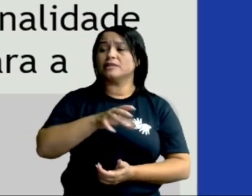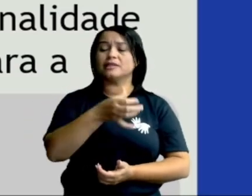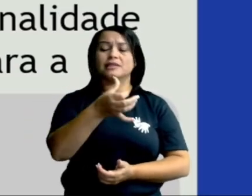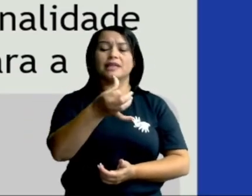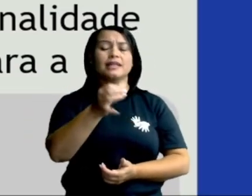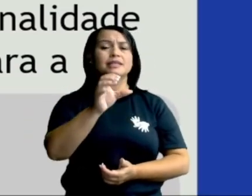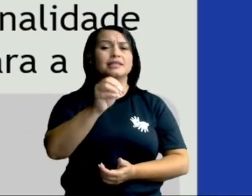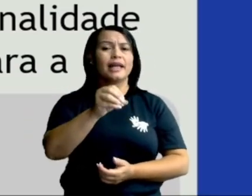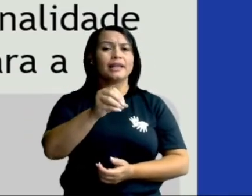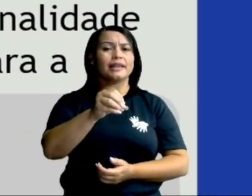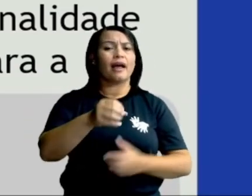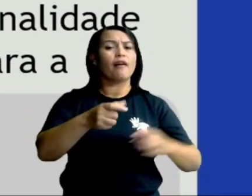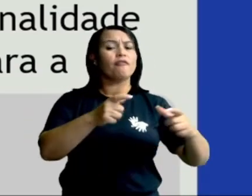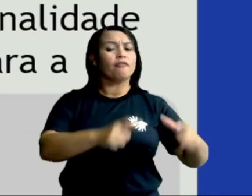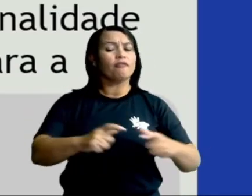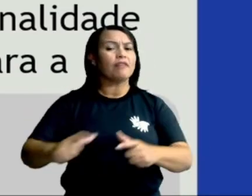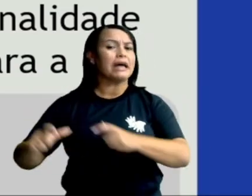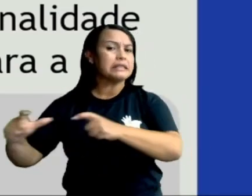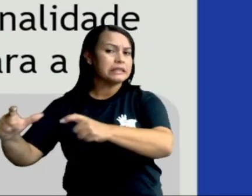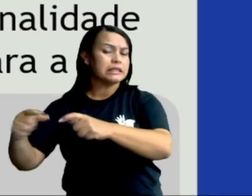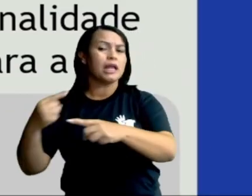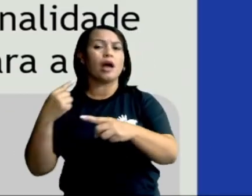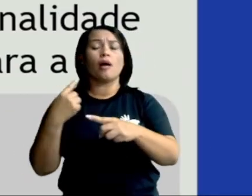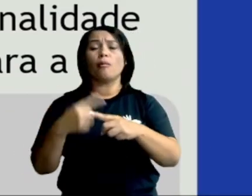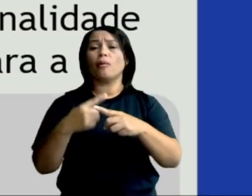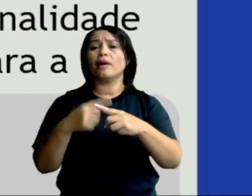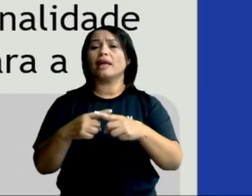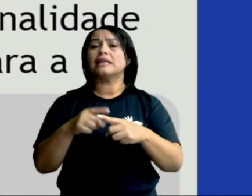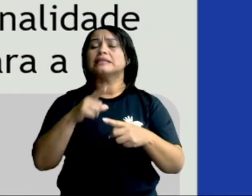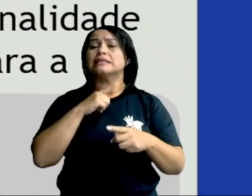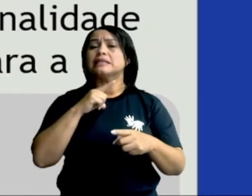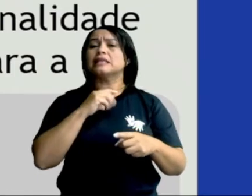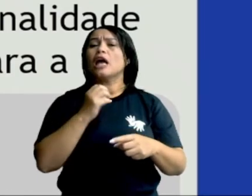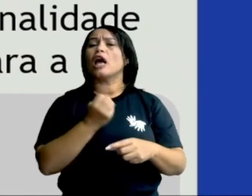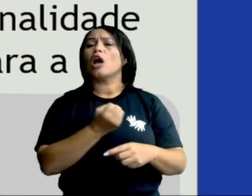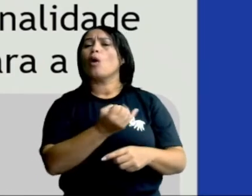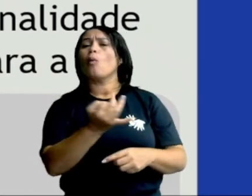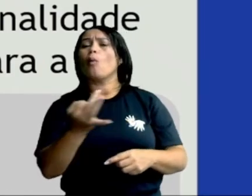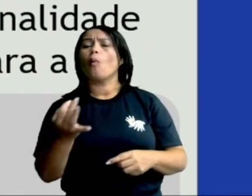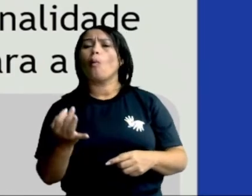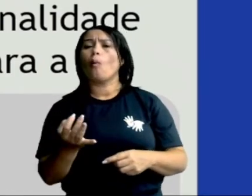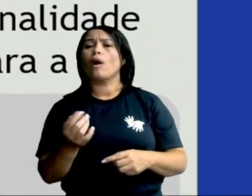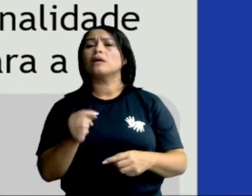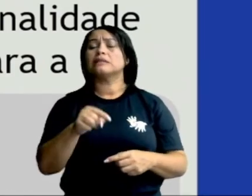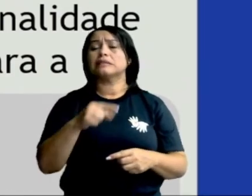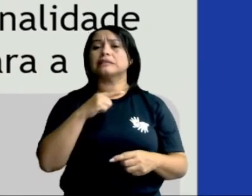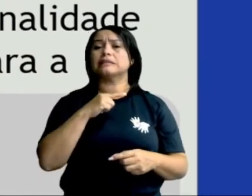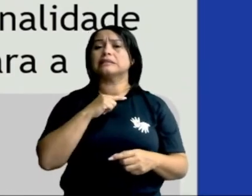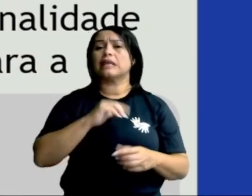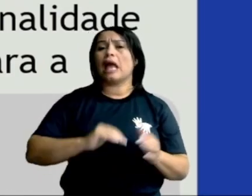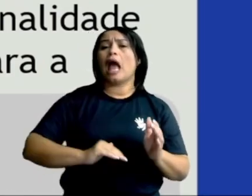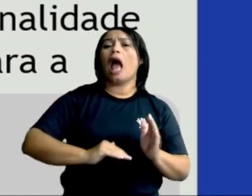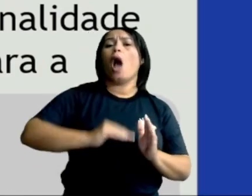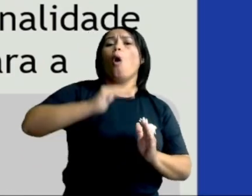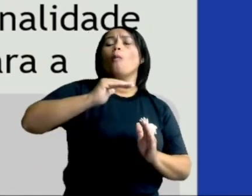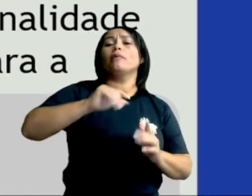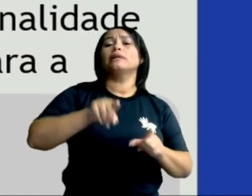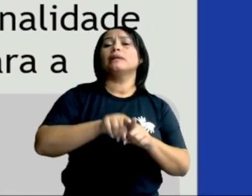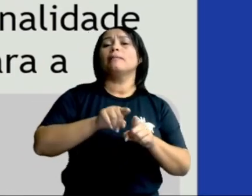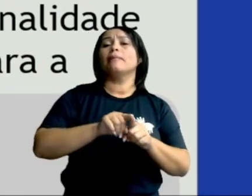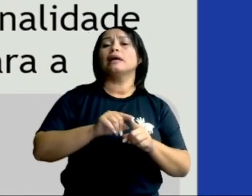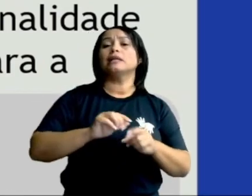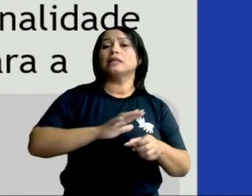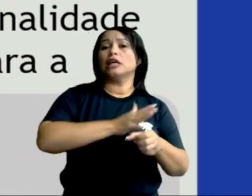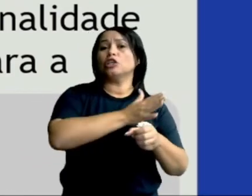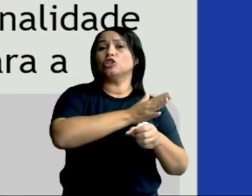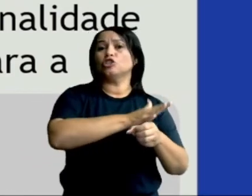Utilizaremos 60 vasilhas, pois se a capacidade da vasilha diminui o número de vasilhas, aumenta no intuito de encher